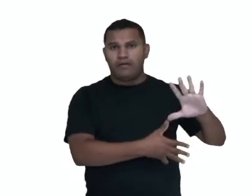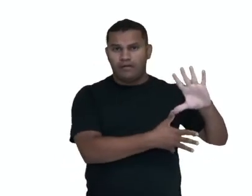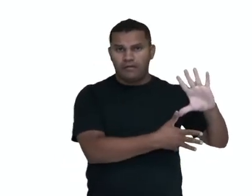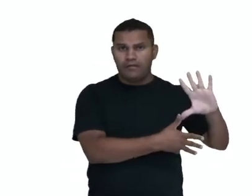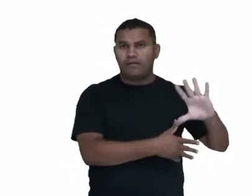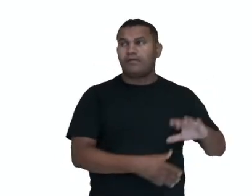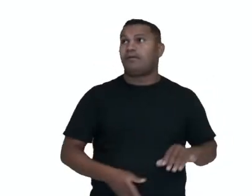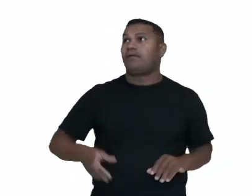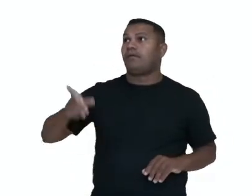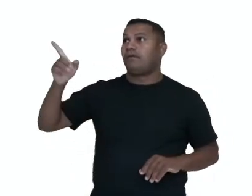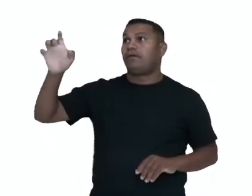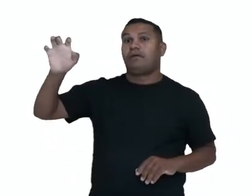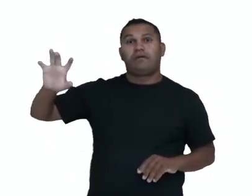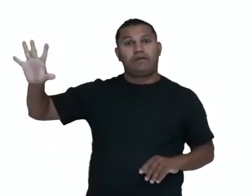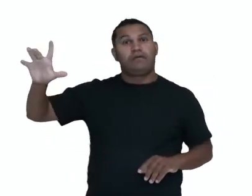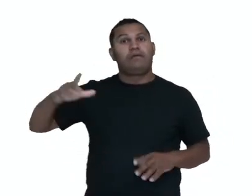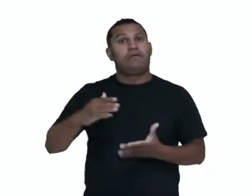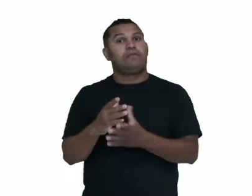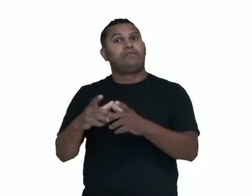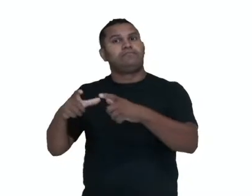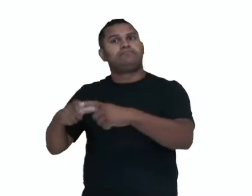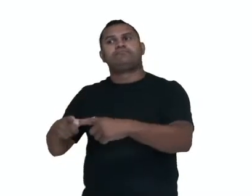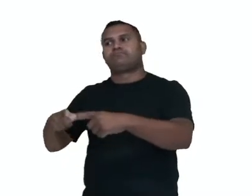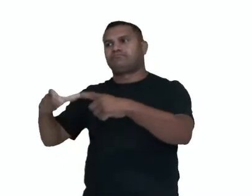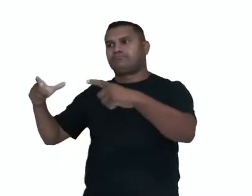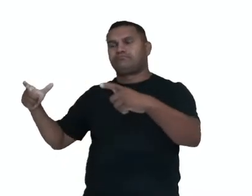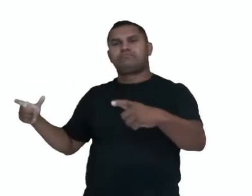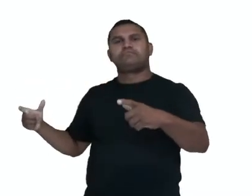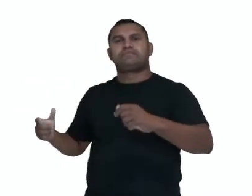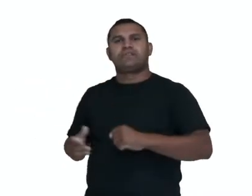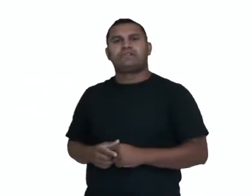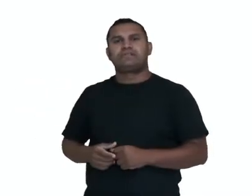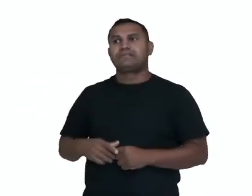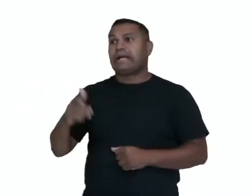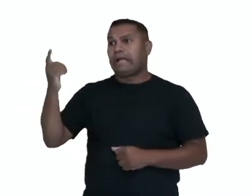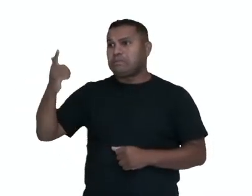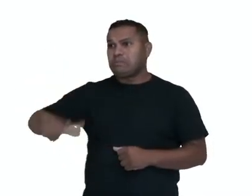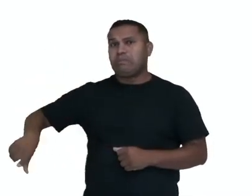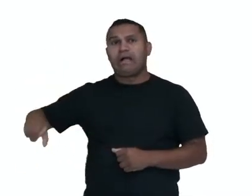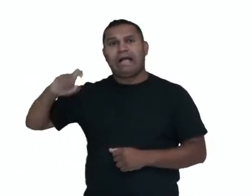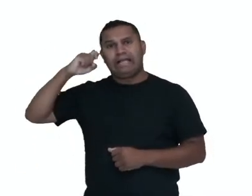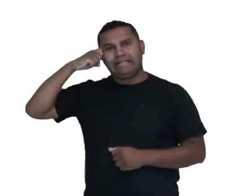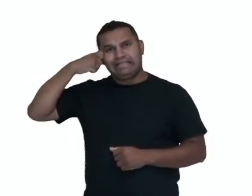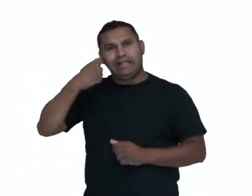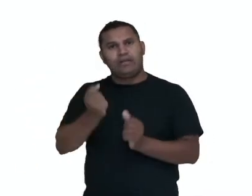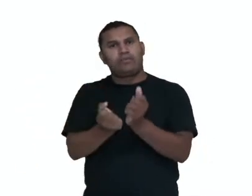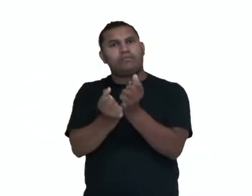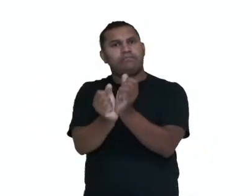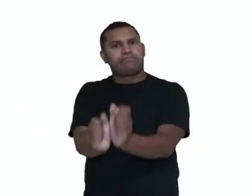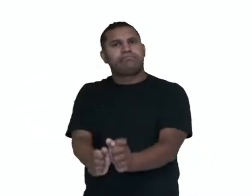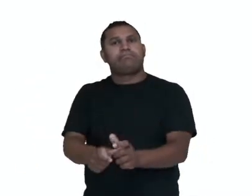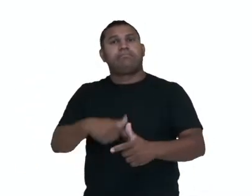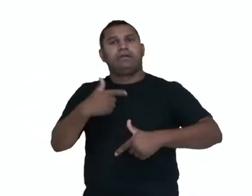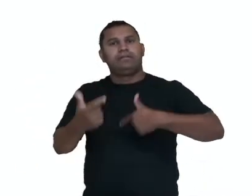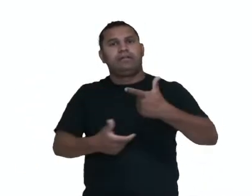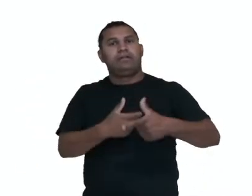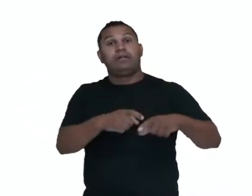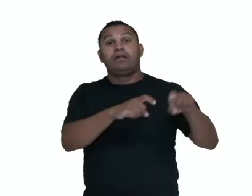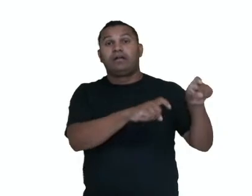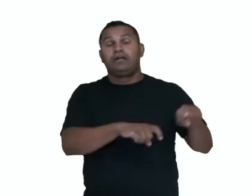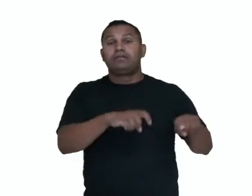vai crescer, principalmente ali com o revigoramento do ciclo da cana-de-açúcar. E diante disso, os